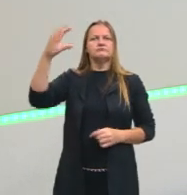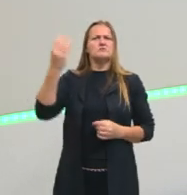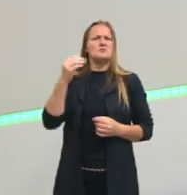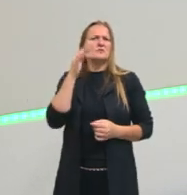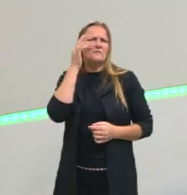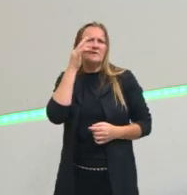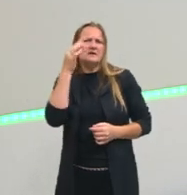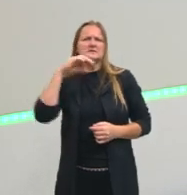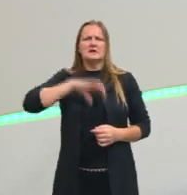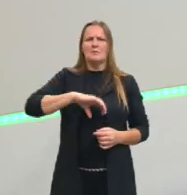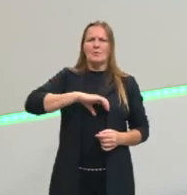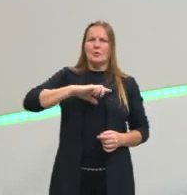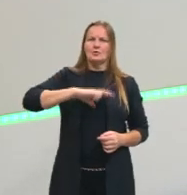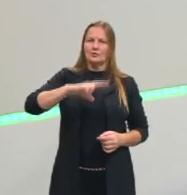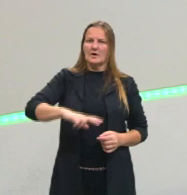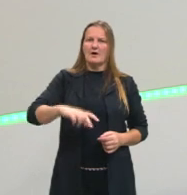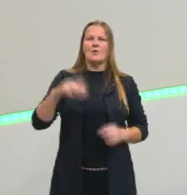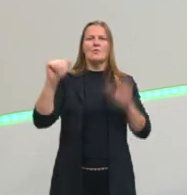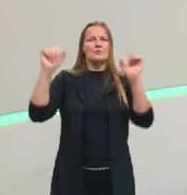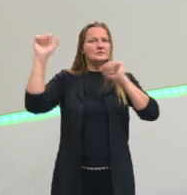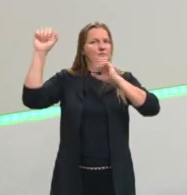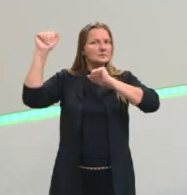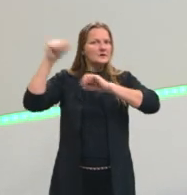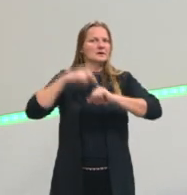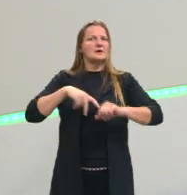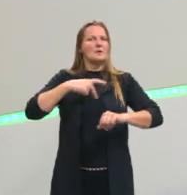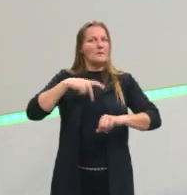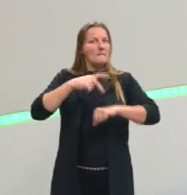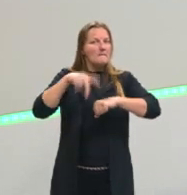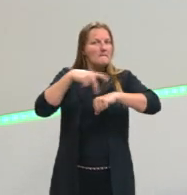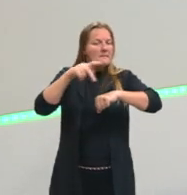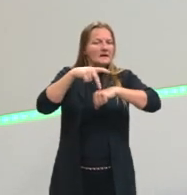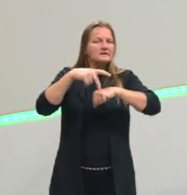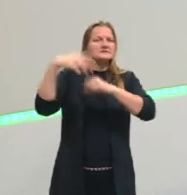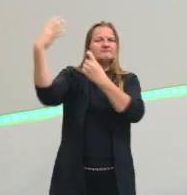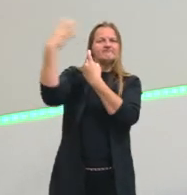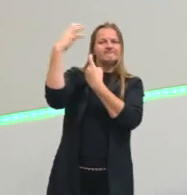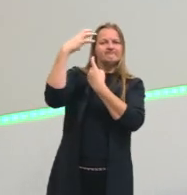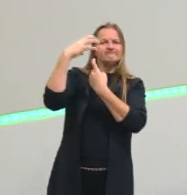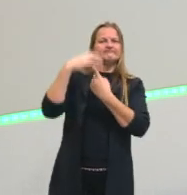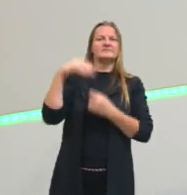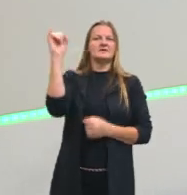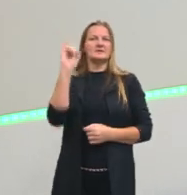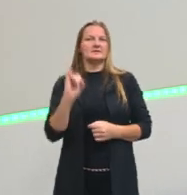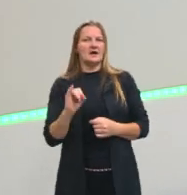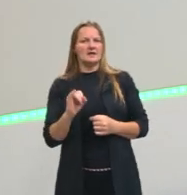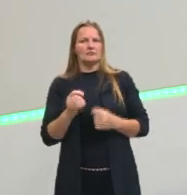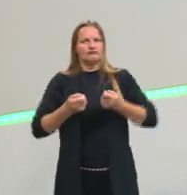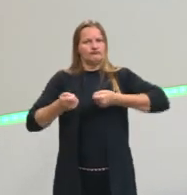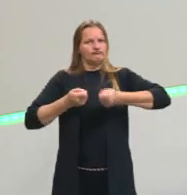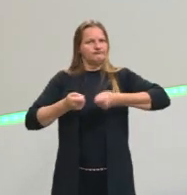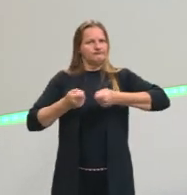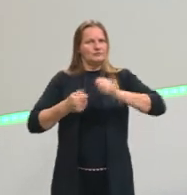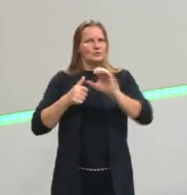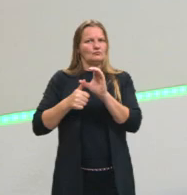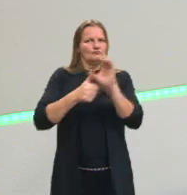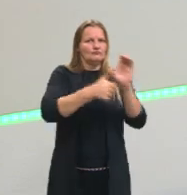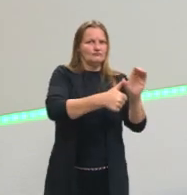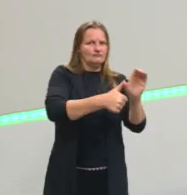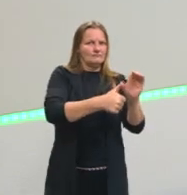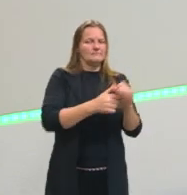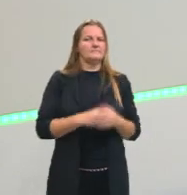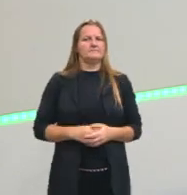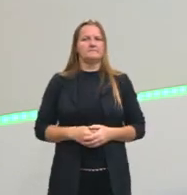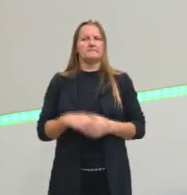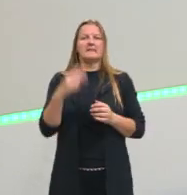França Portugal Espanha nessas países a ao domínio da Itália Claro domínio do cristianismo por